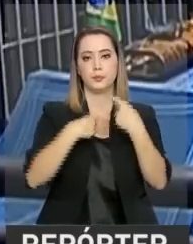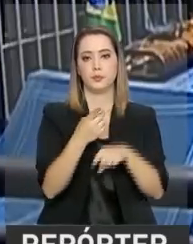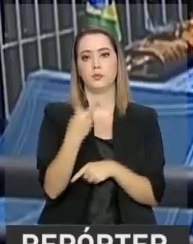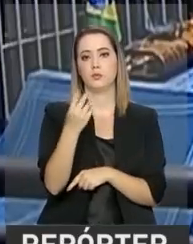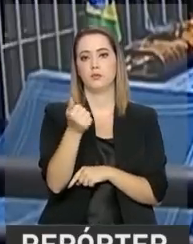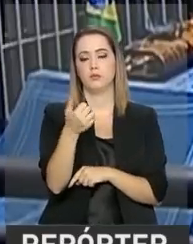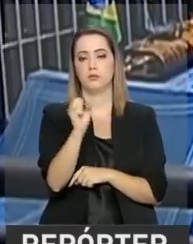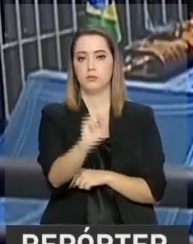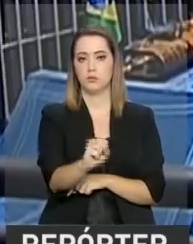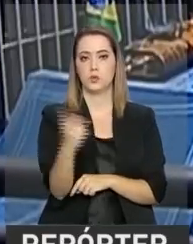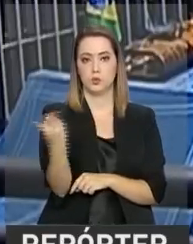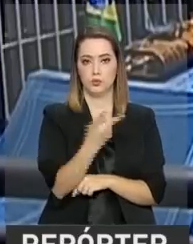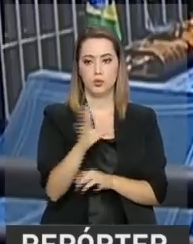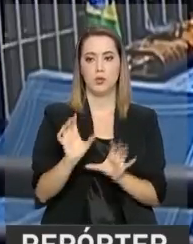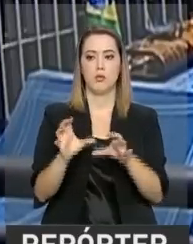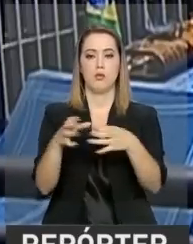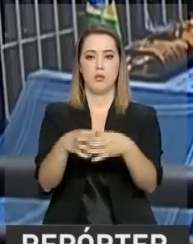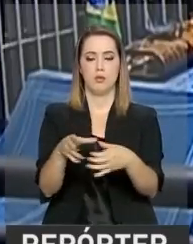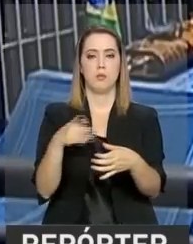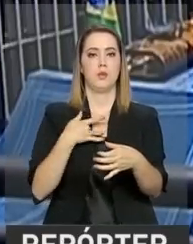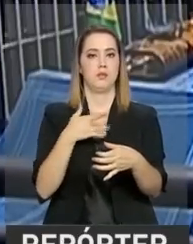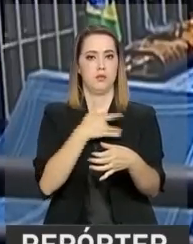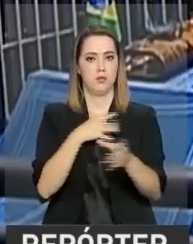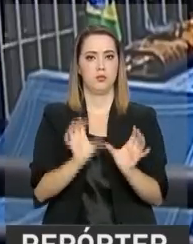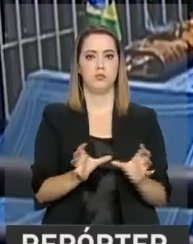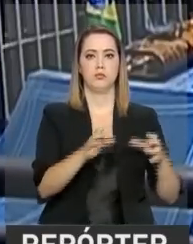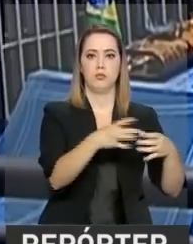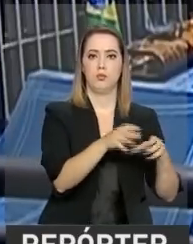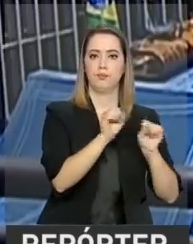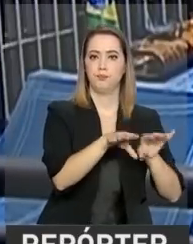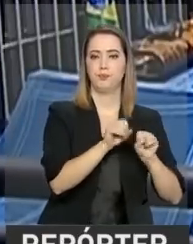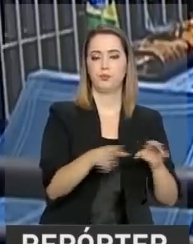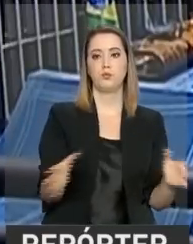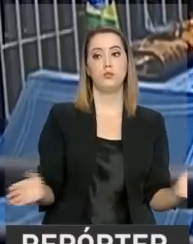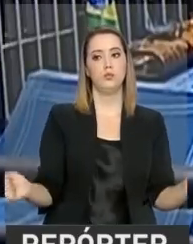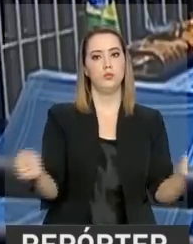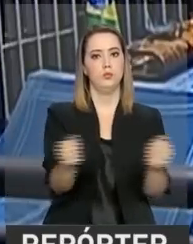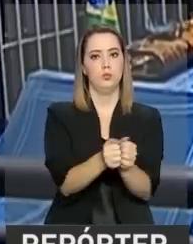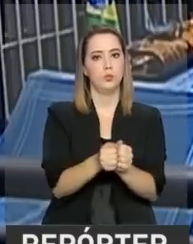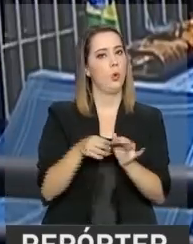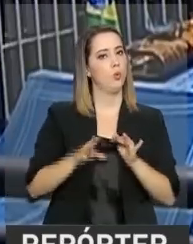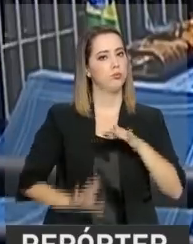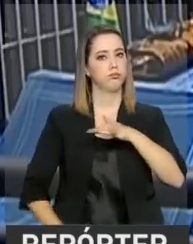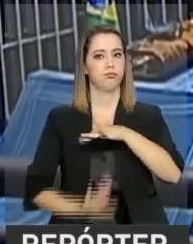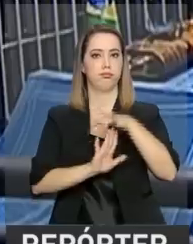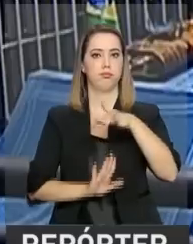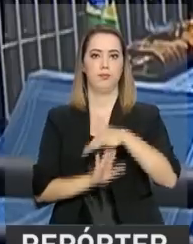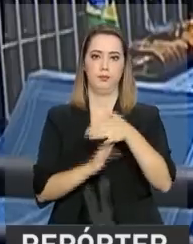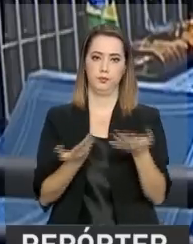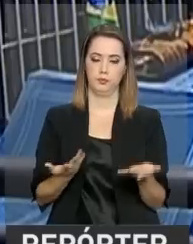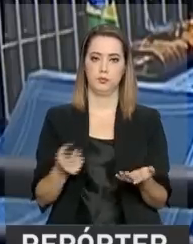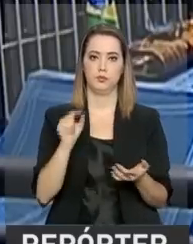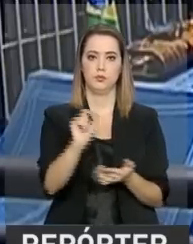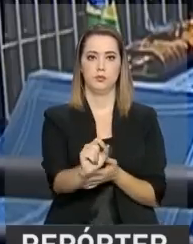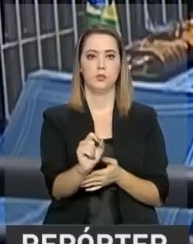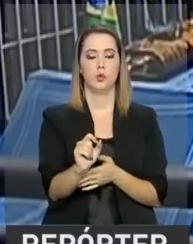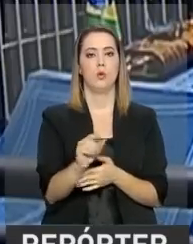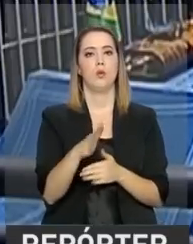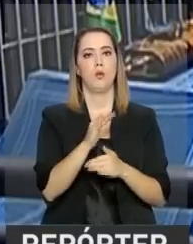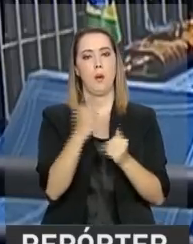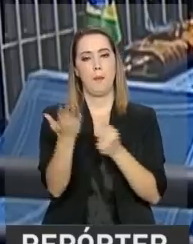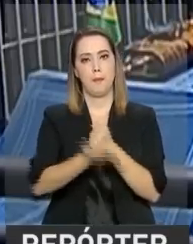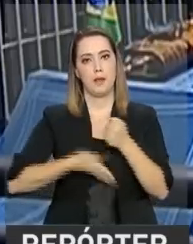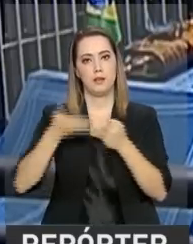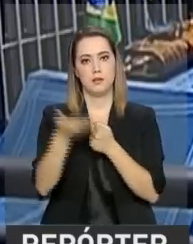2018, essas duas áreas também entram no teto, respeitando os pisos constitucionais, quer dizer, os índices mínimos